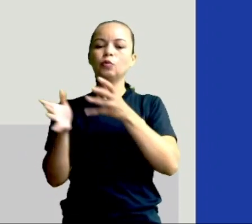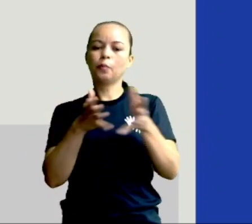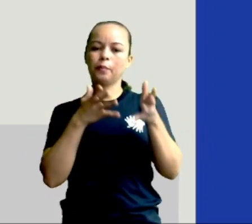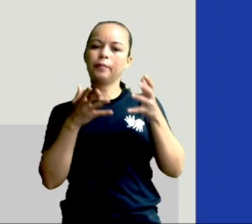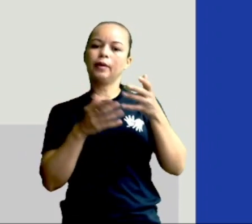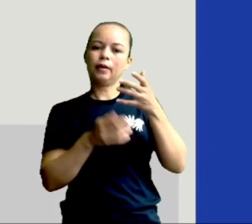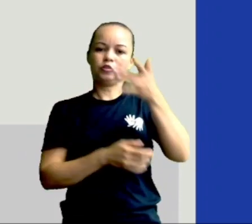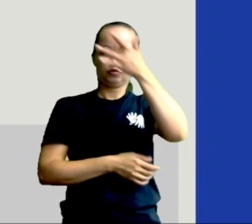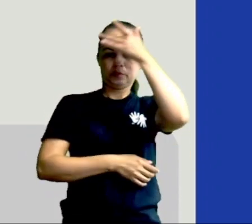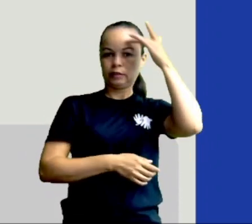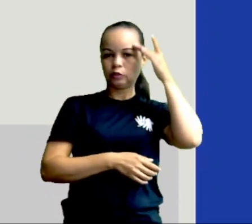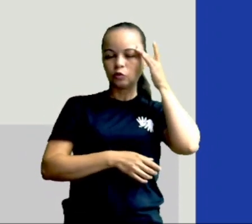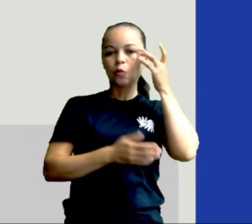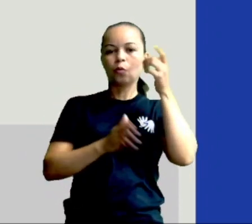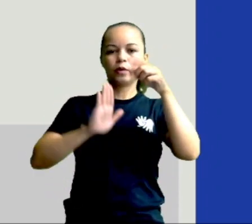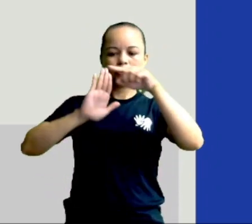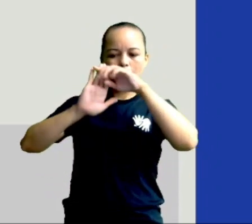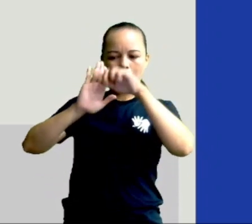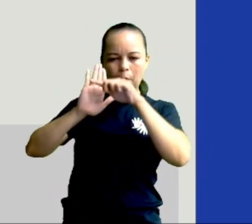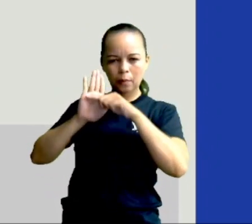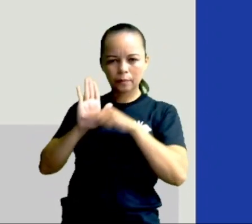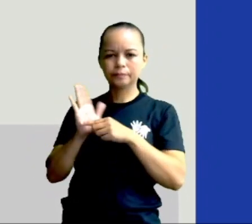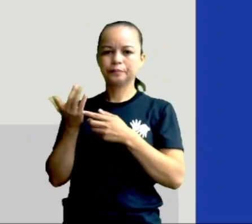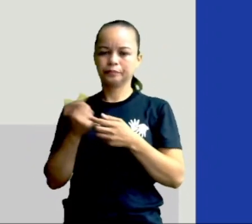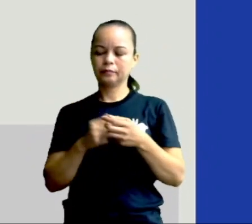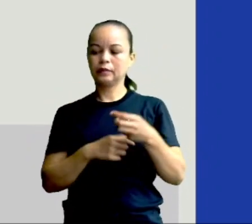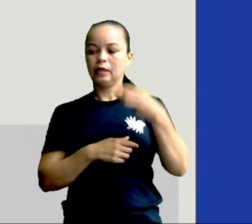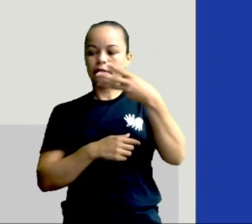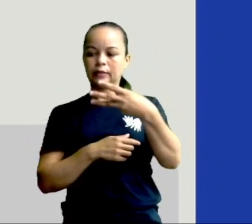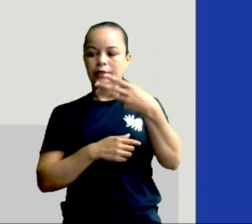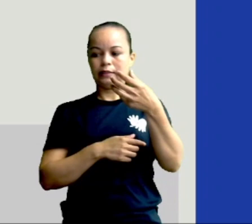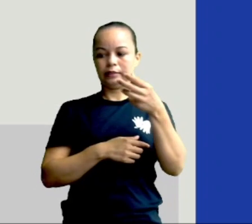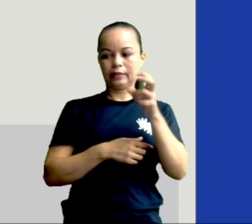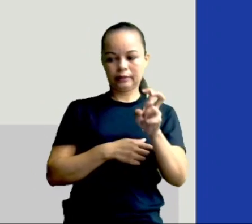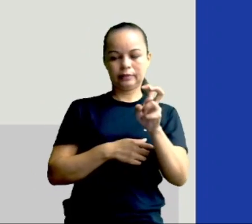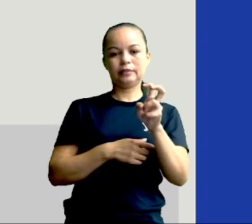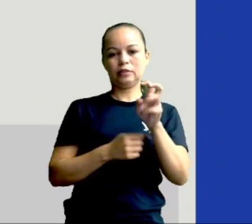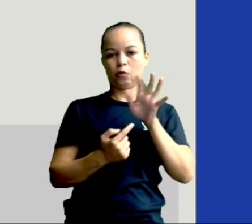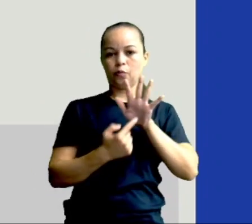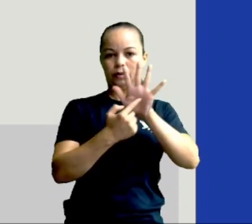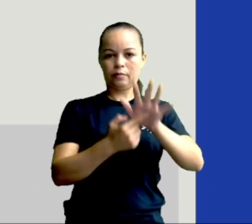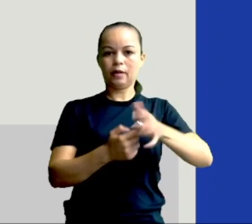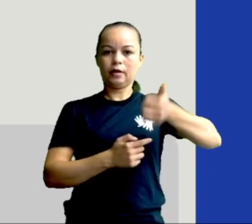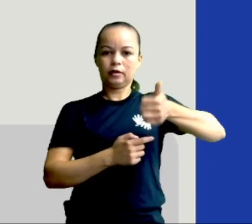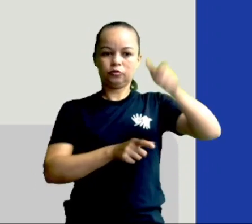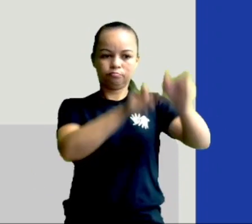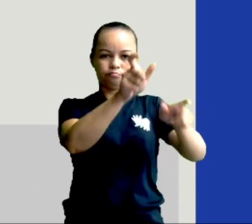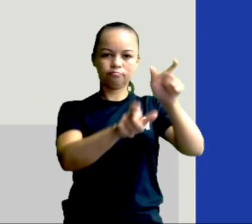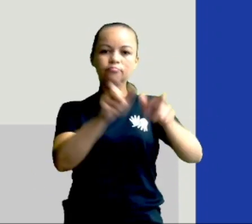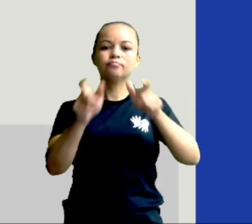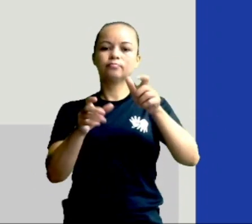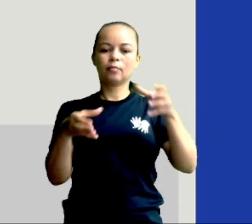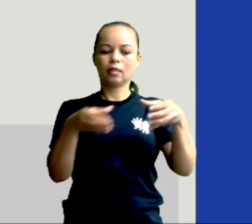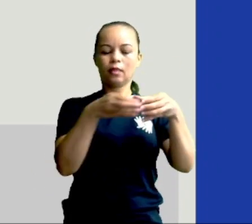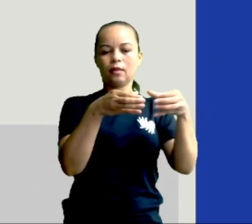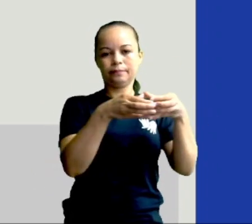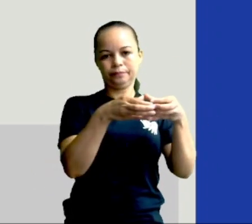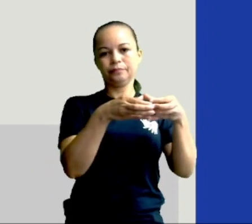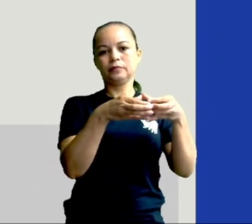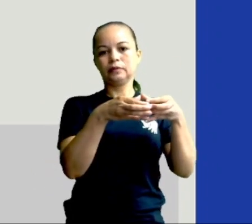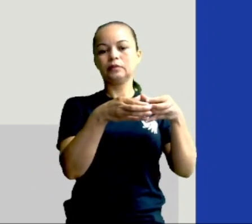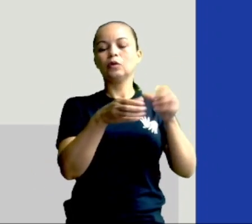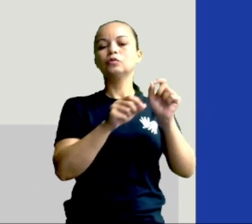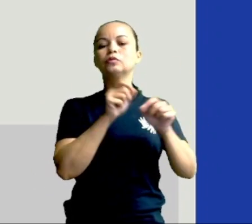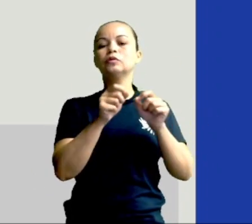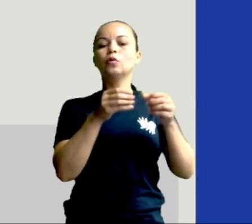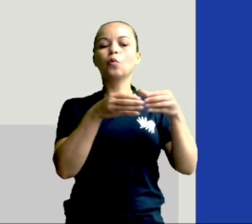uma lista. Então vamos ver aí. 35 primeiros clientes estão aí representados nesse conjunto, né? Conjunto de